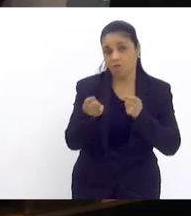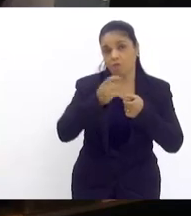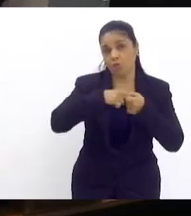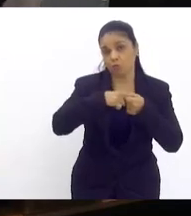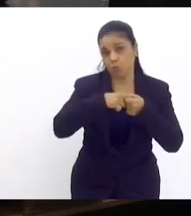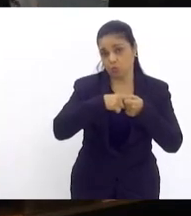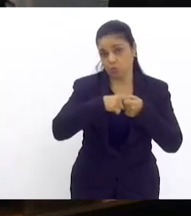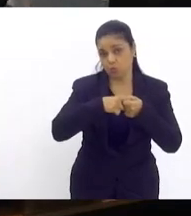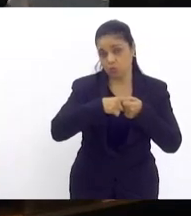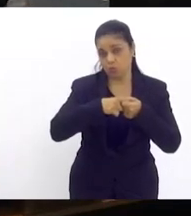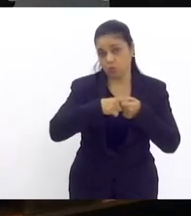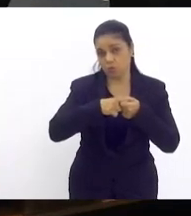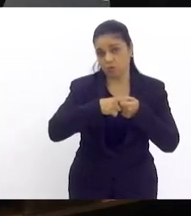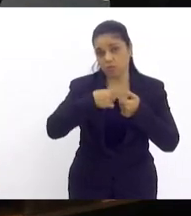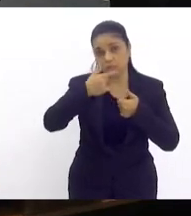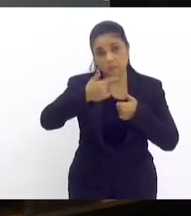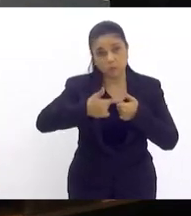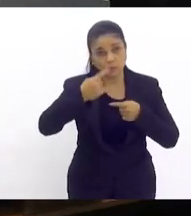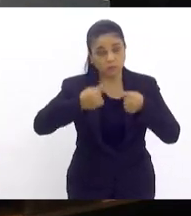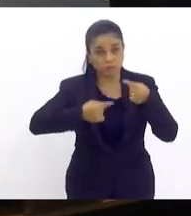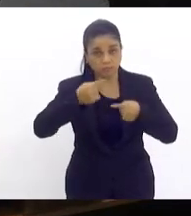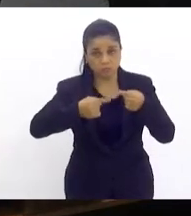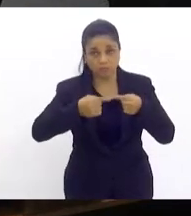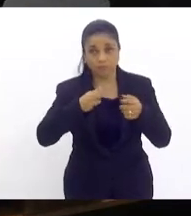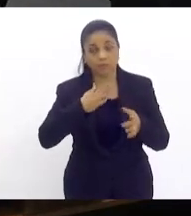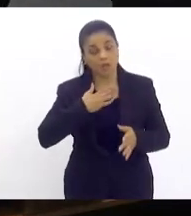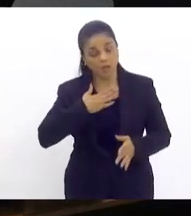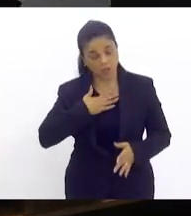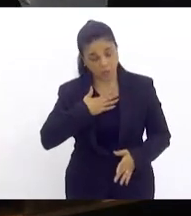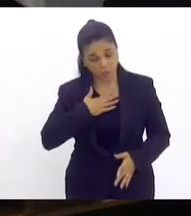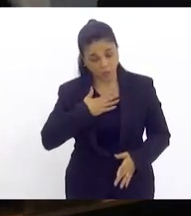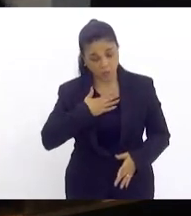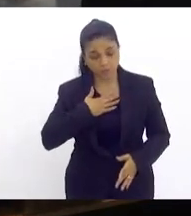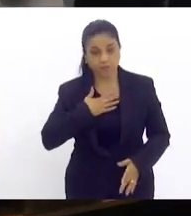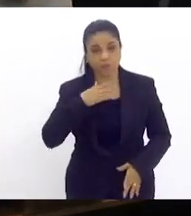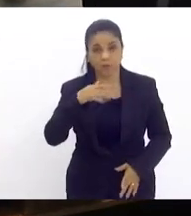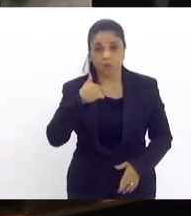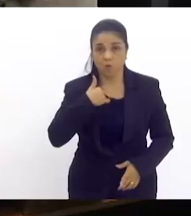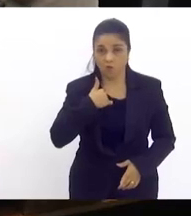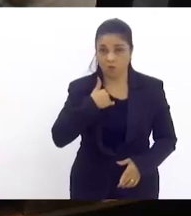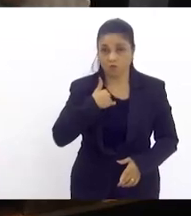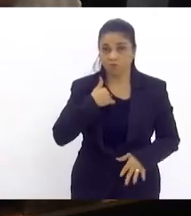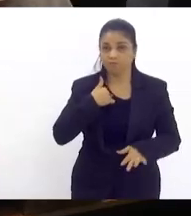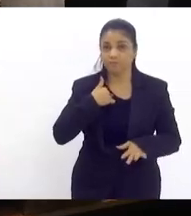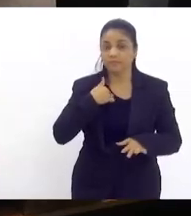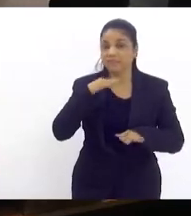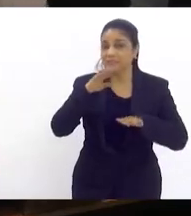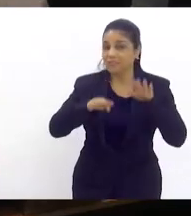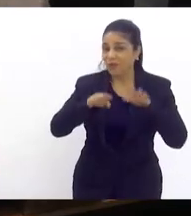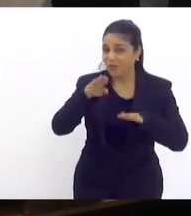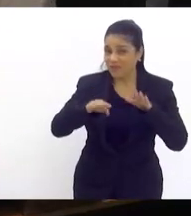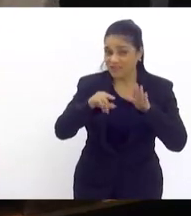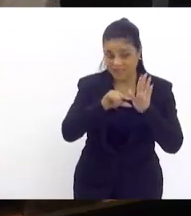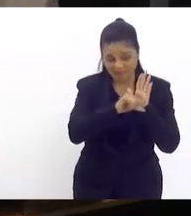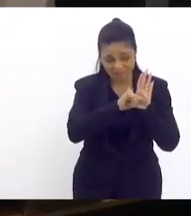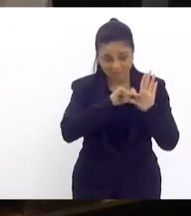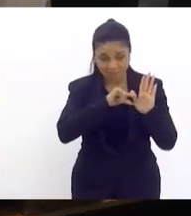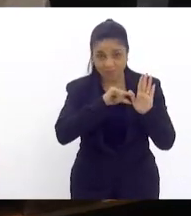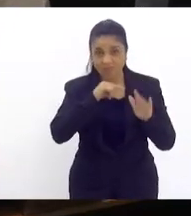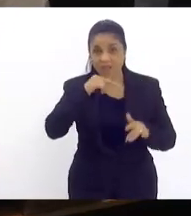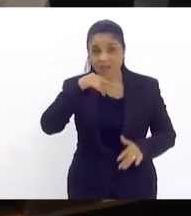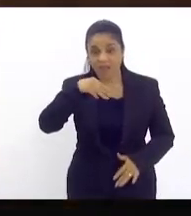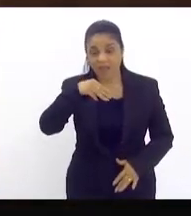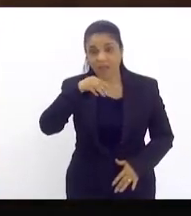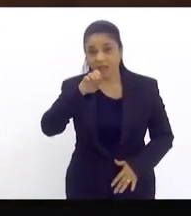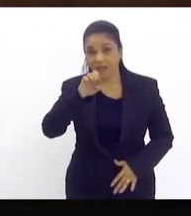eu vejo o seguinte Olha só talvez vai a